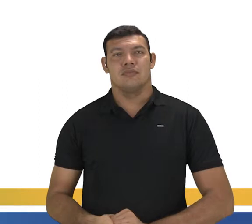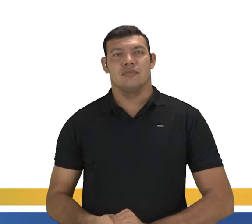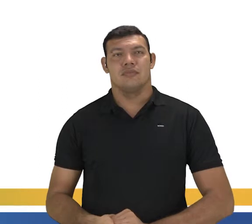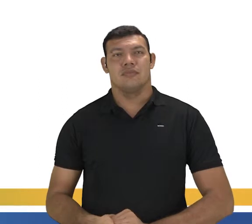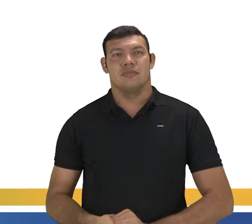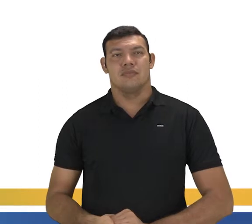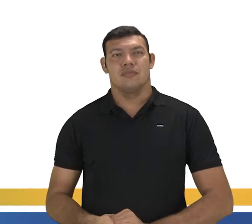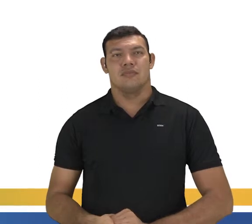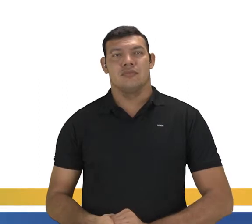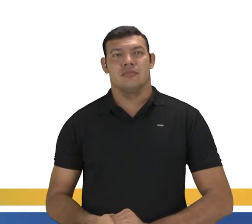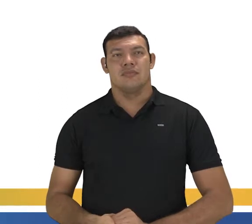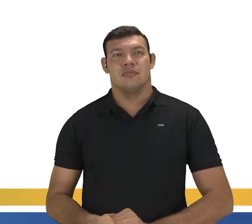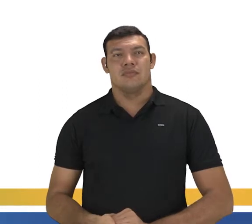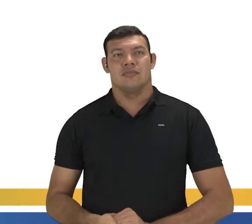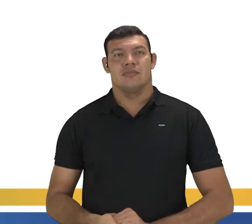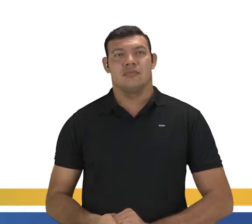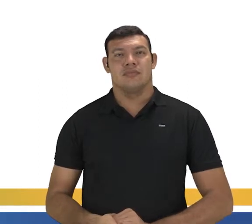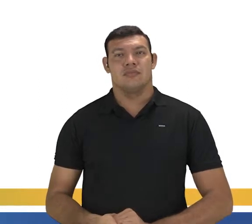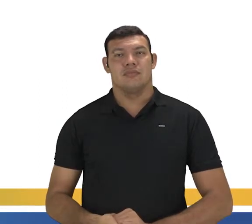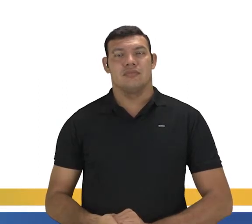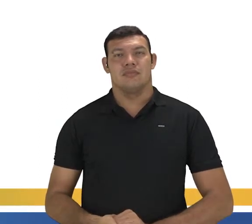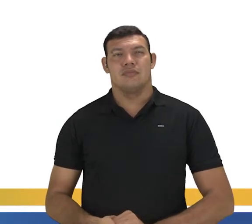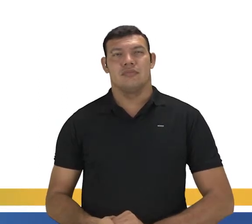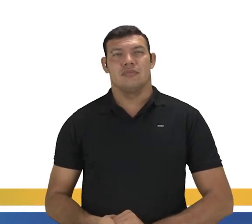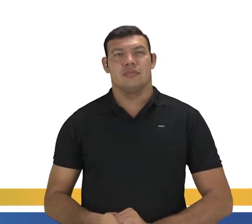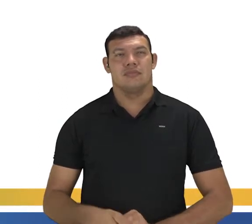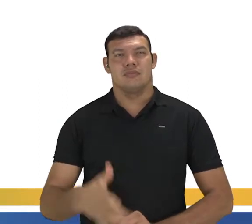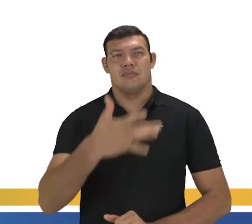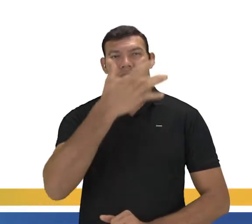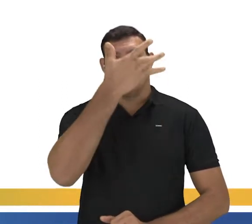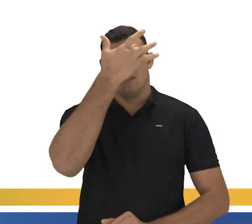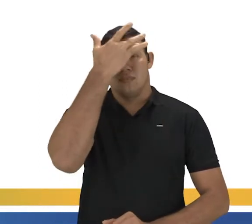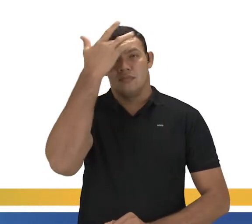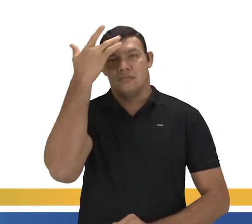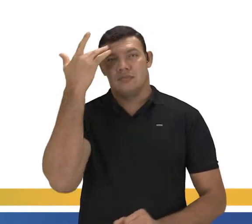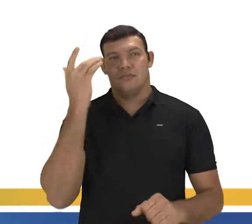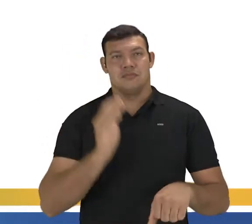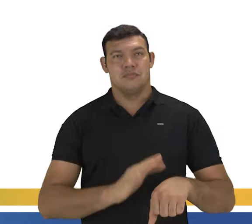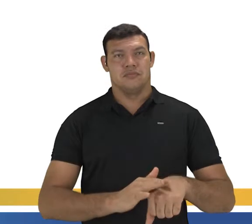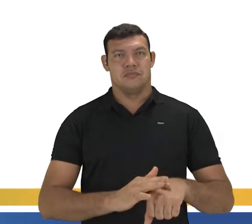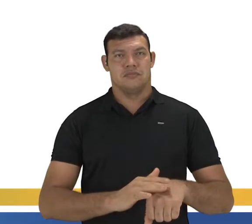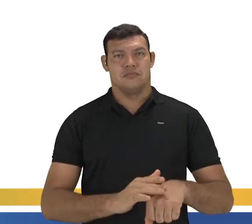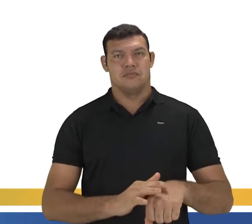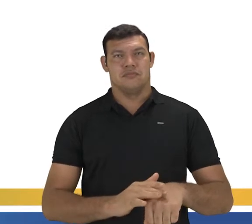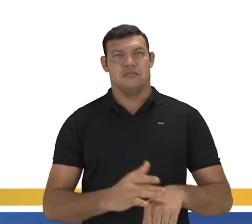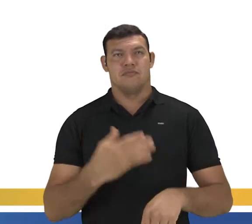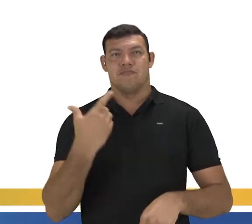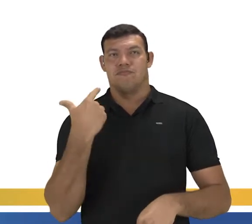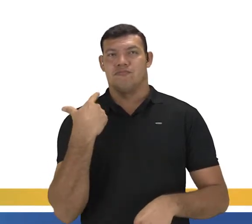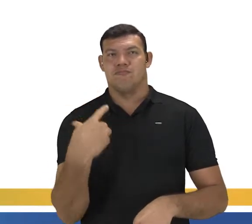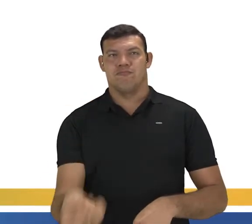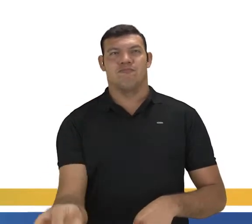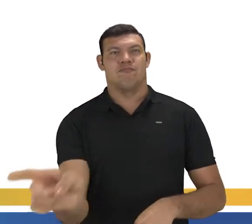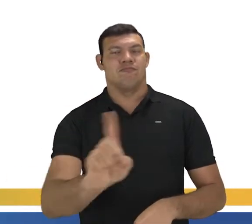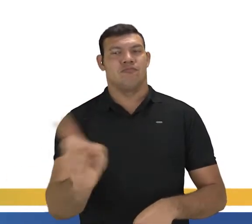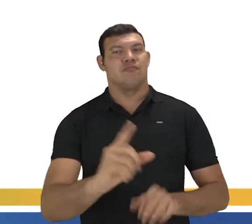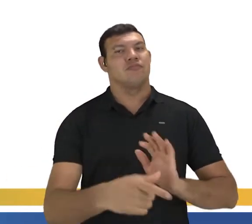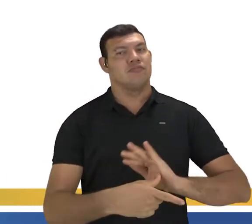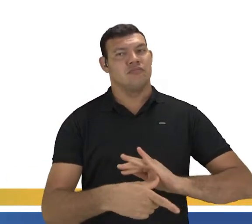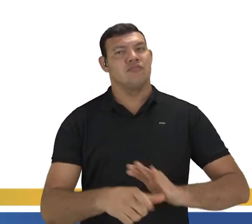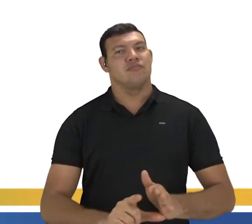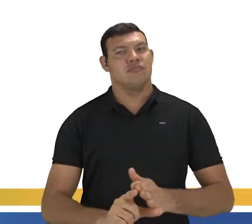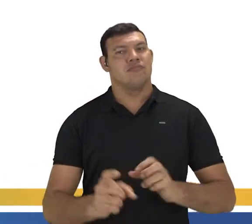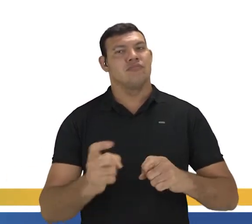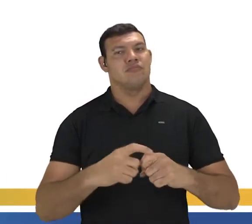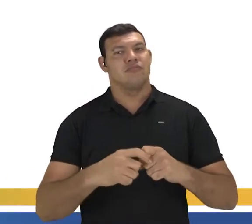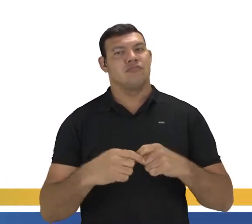came you é de peixe red na lá de fora da flor quem paciente não saiu antes do